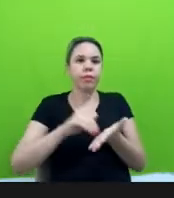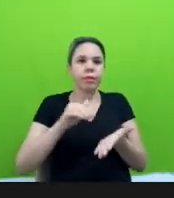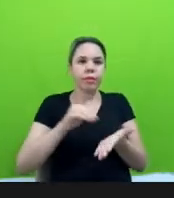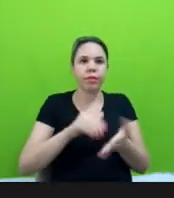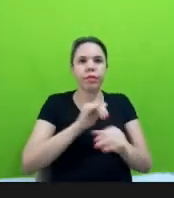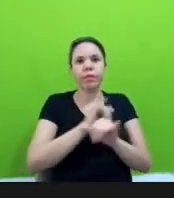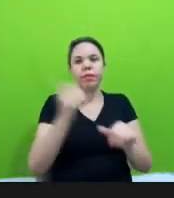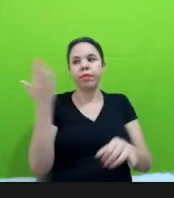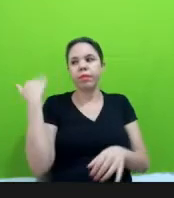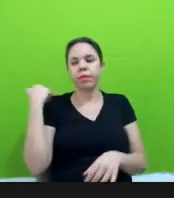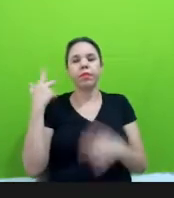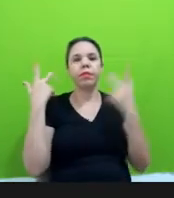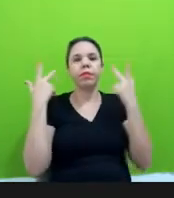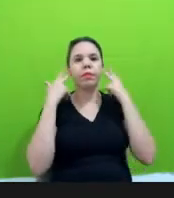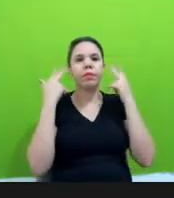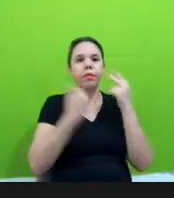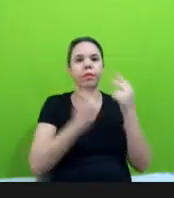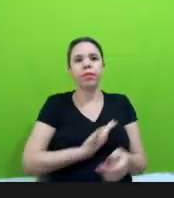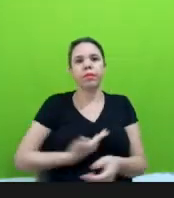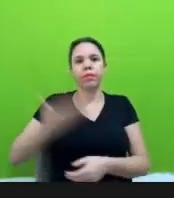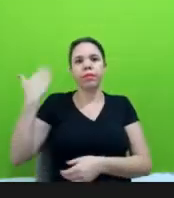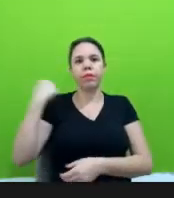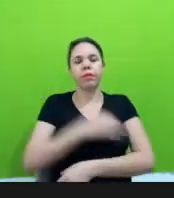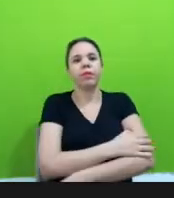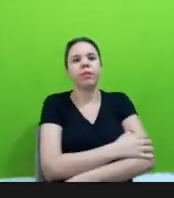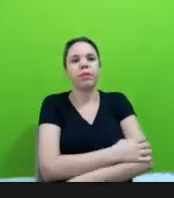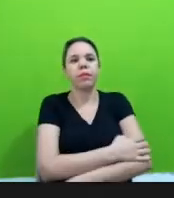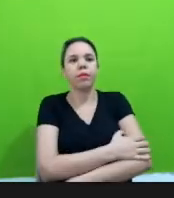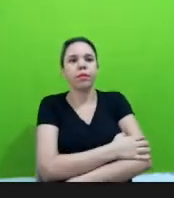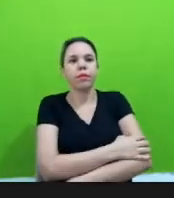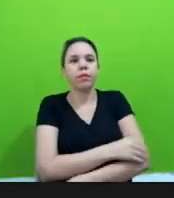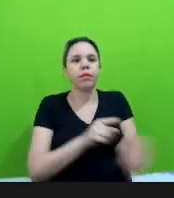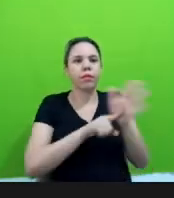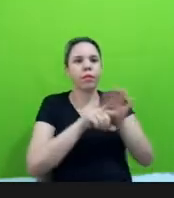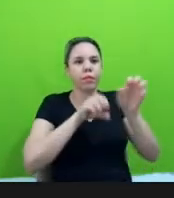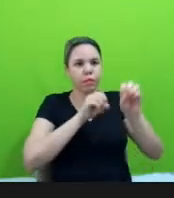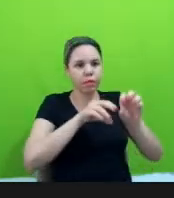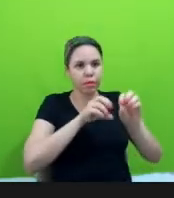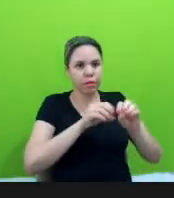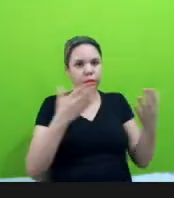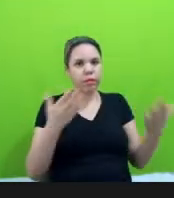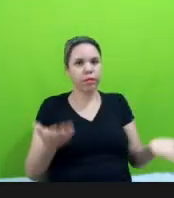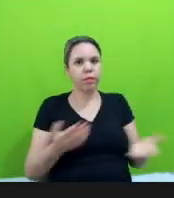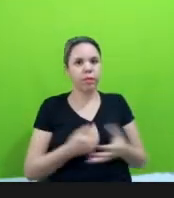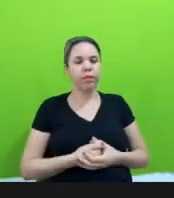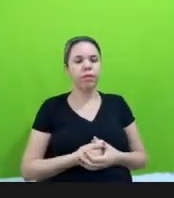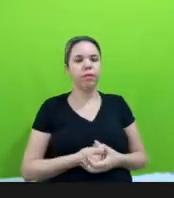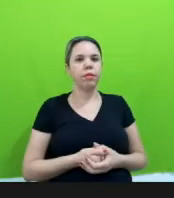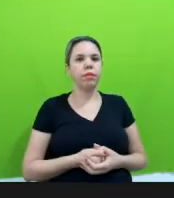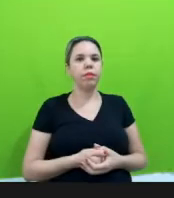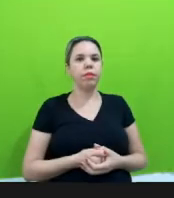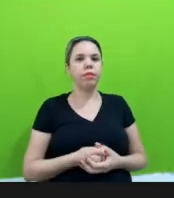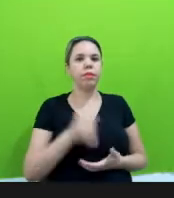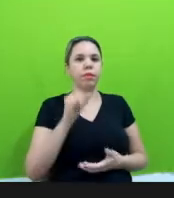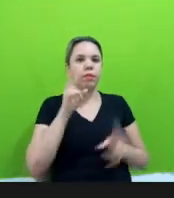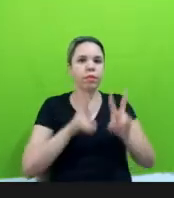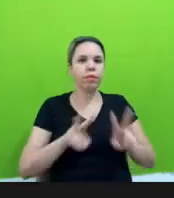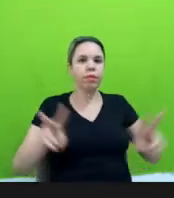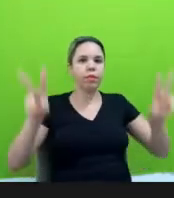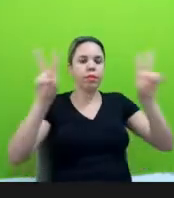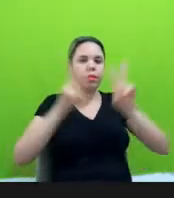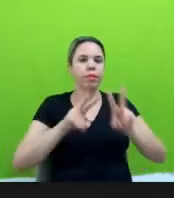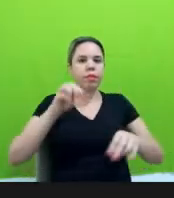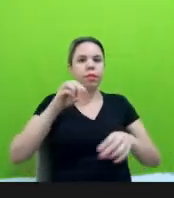até o governo Bolsonaro, em que a gente estivesse apurando na área de educação especificamente, né? Sempre teve uma visão muito no MEC, até